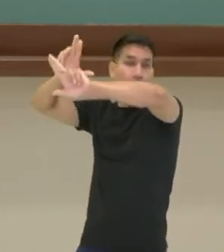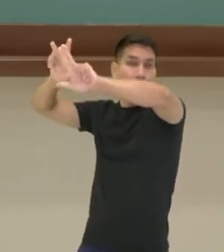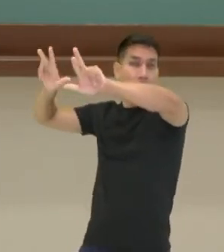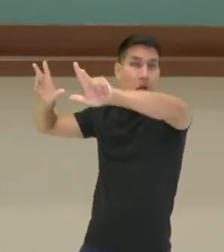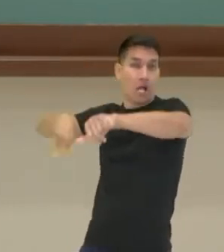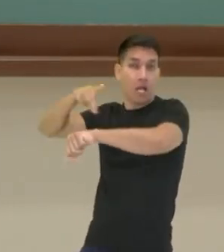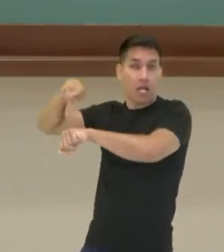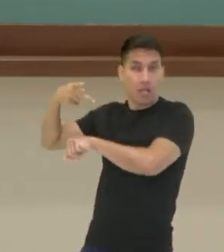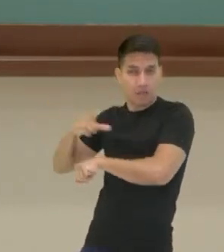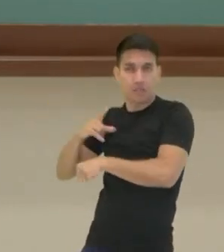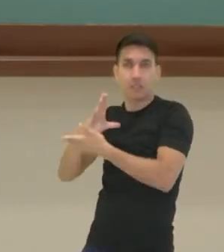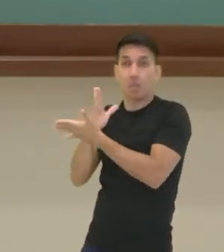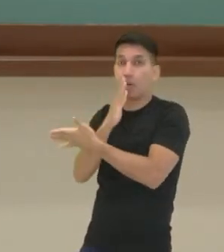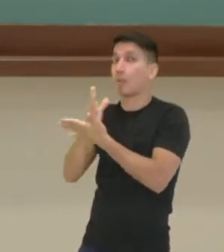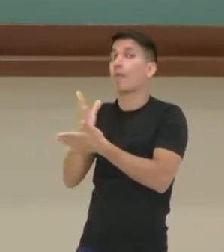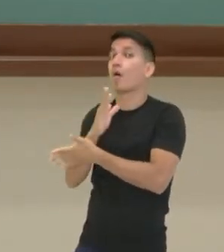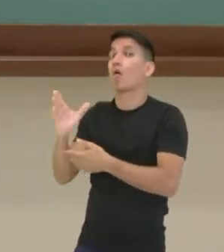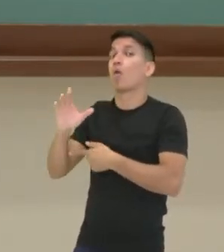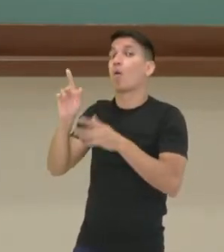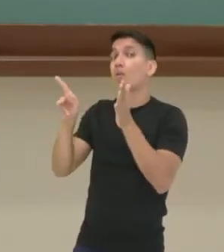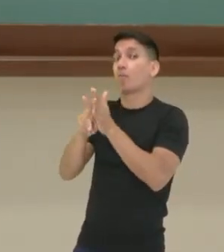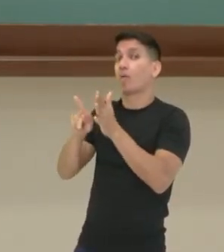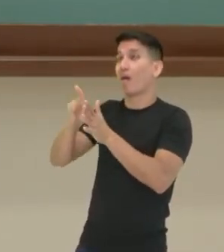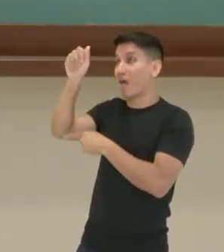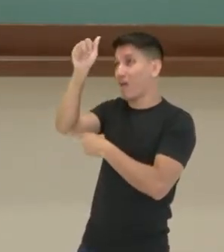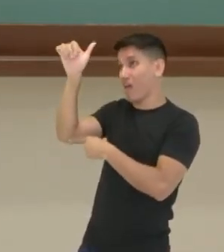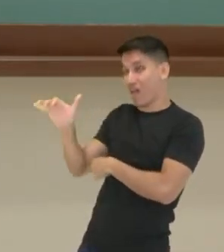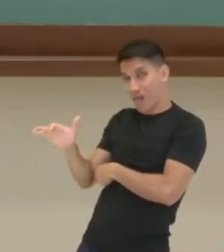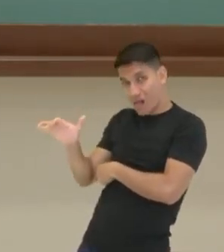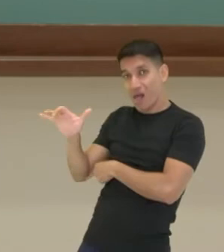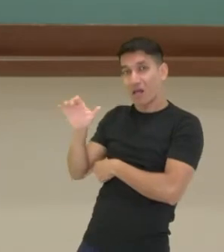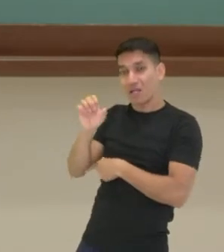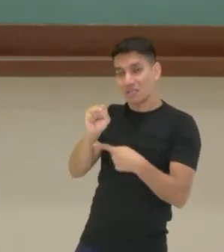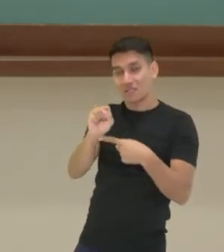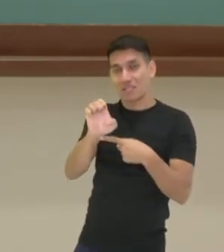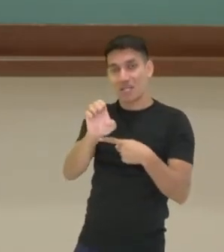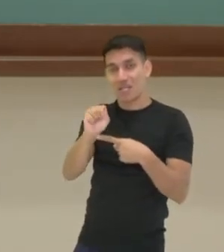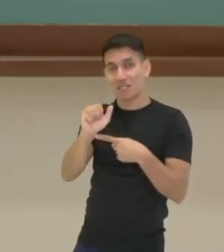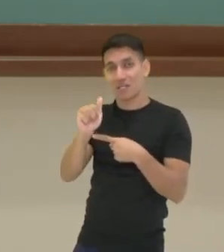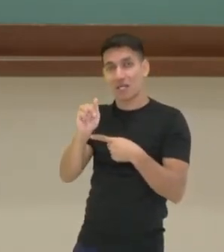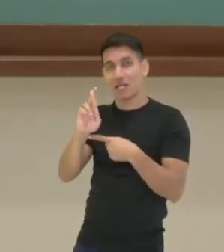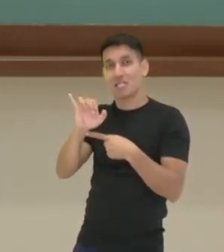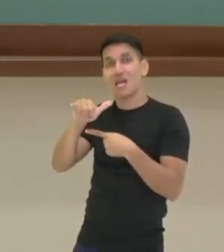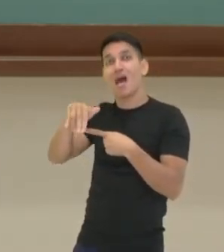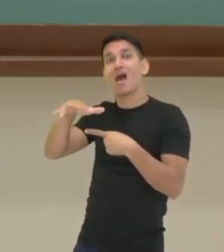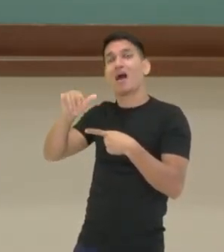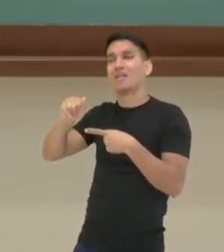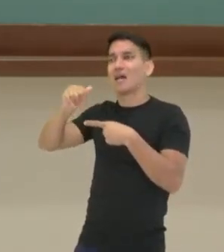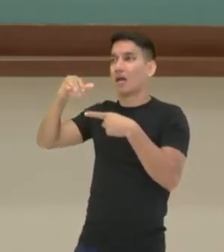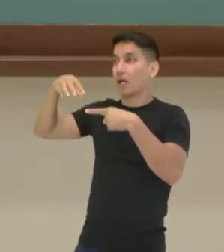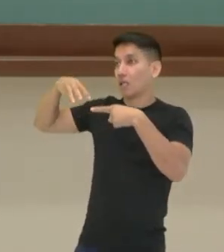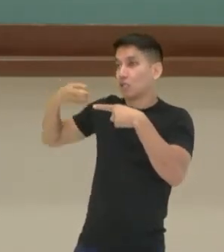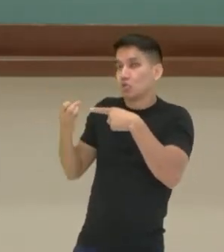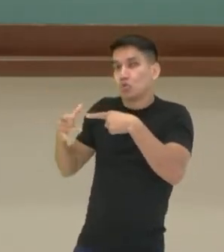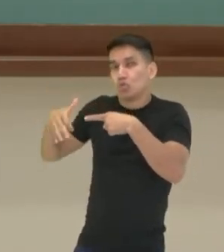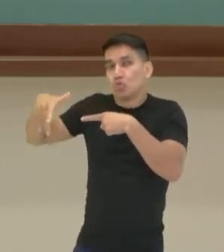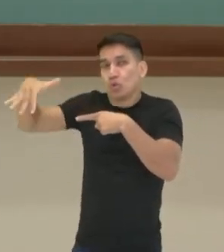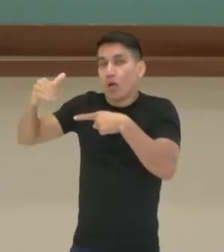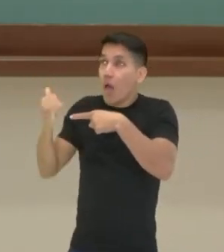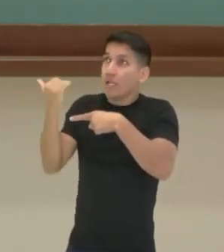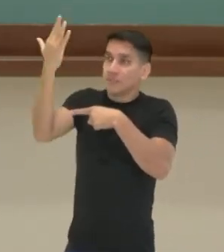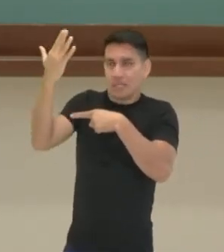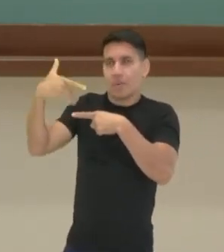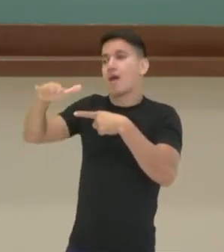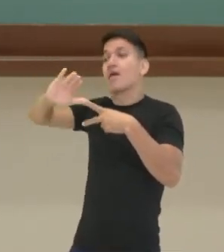se dividir em África cesariana e subcesariana, ou seja, acima do deserto do Saara e abaixo do